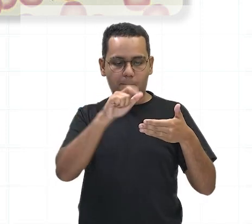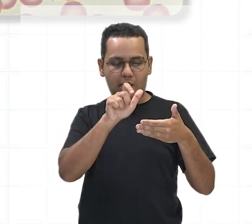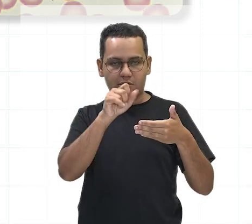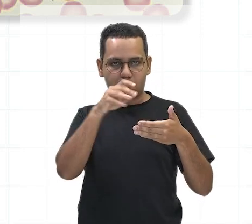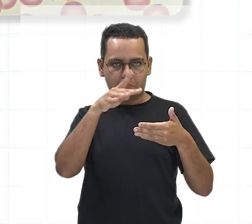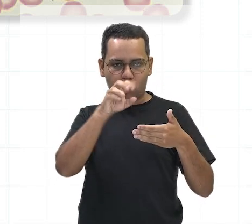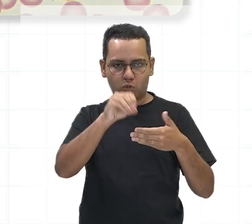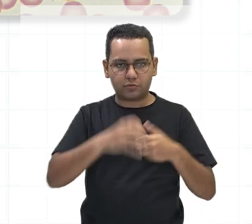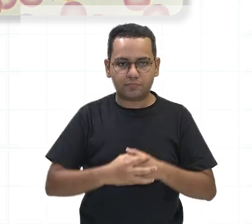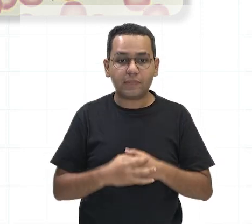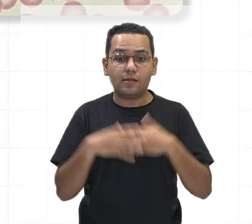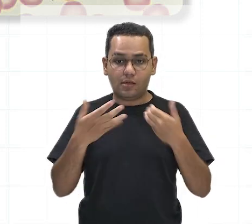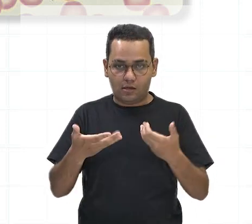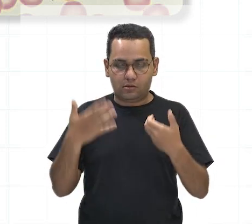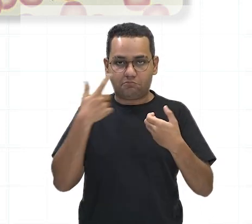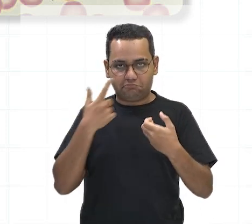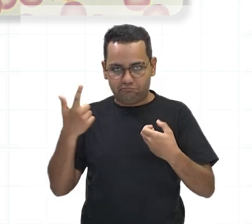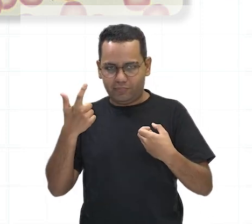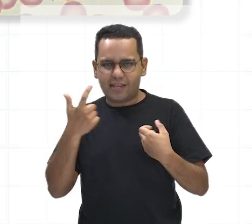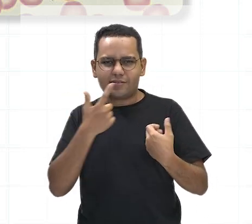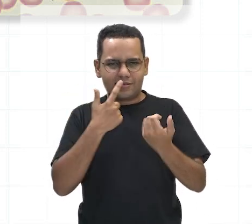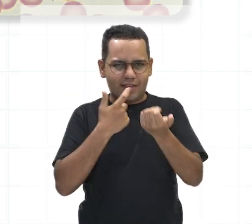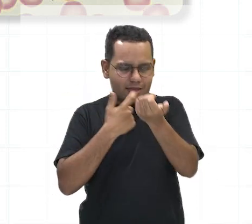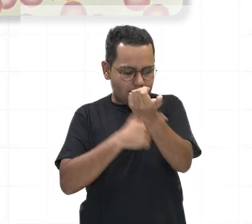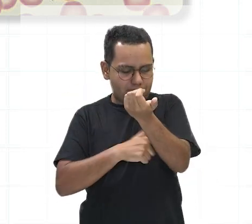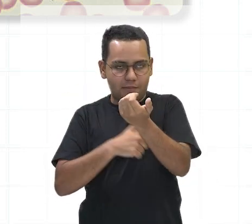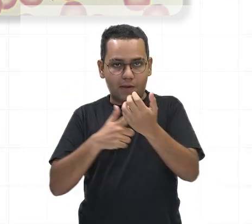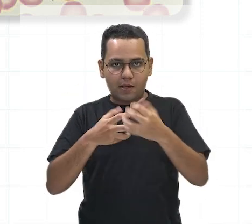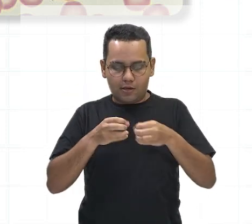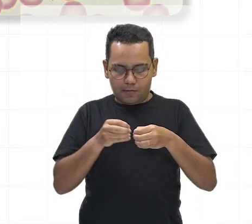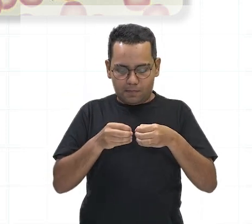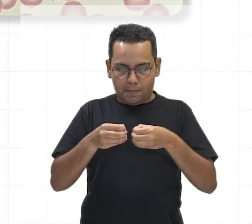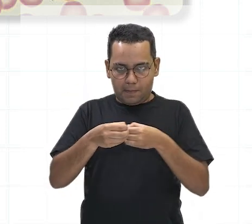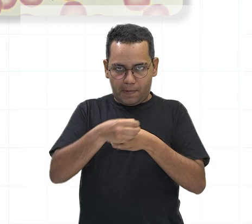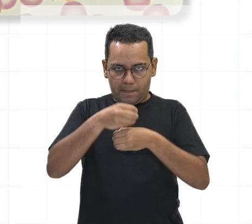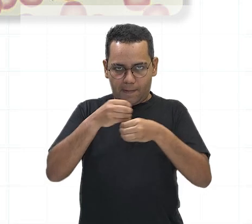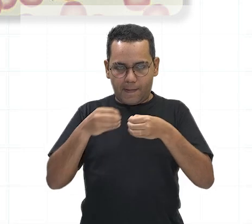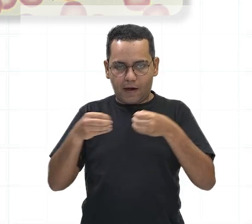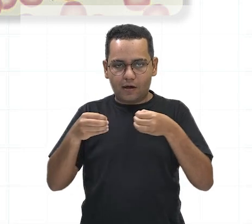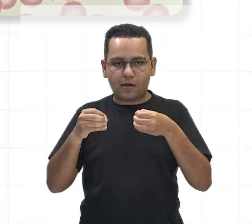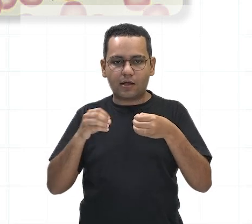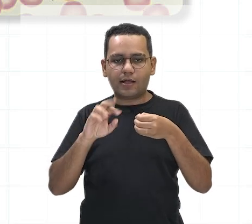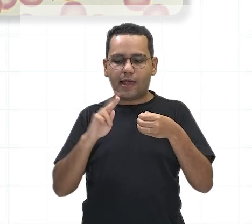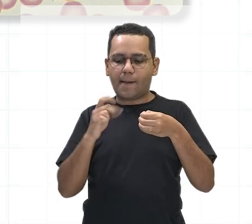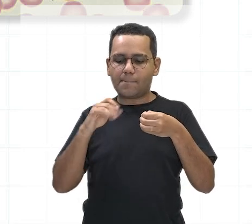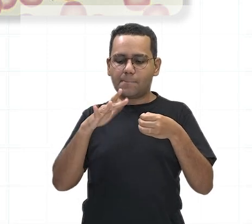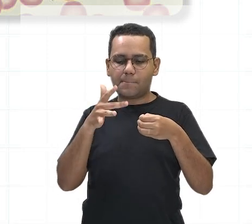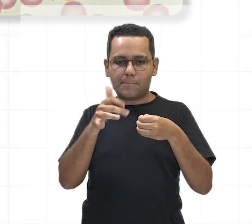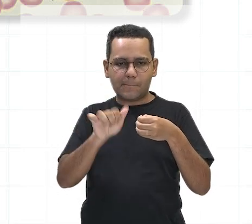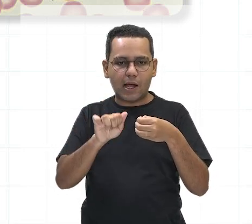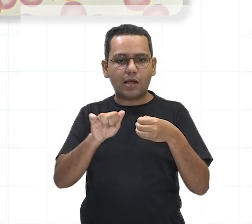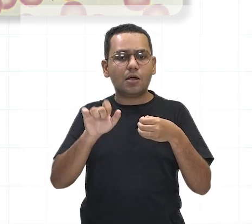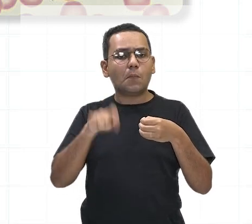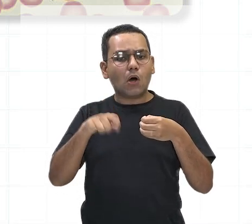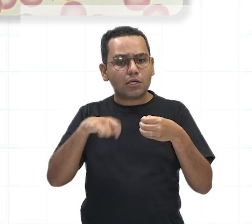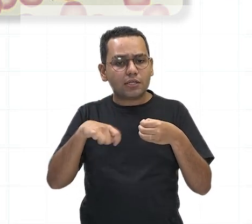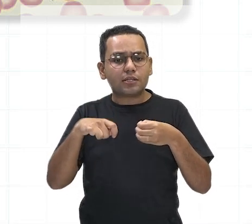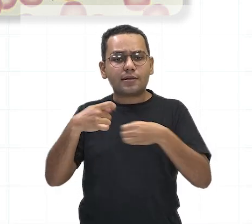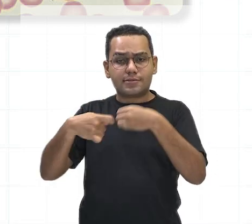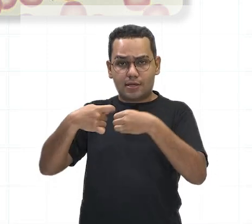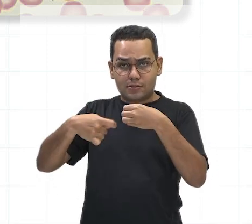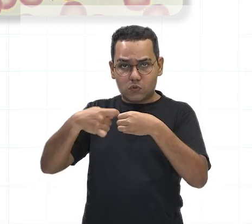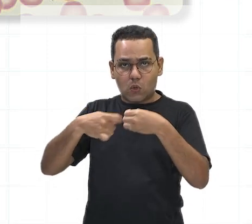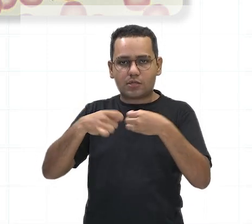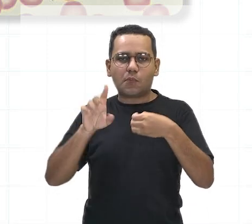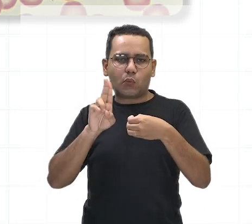hemácias podem desenvolver-se formas sexuadas, que são os denominados gametócitos, que são